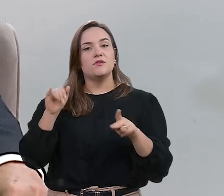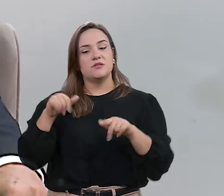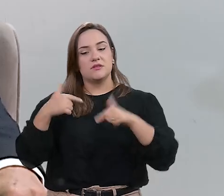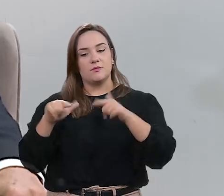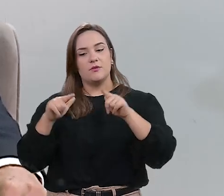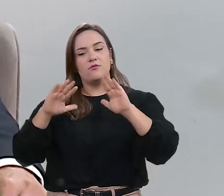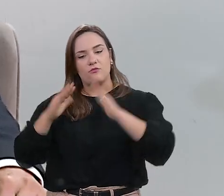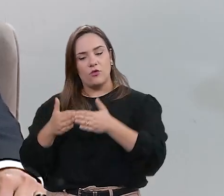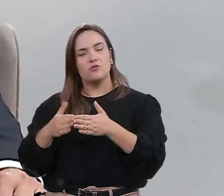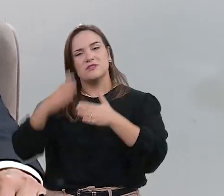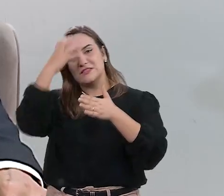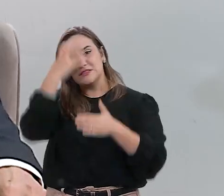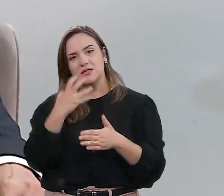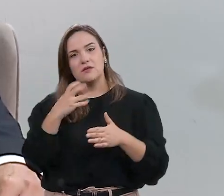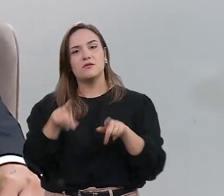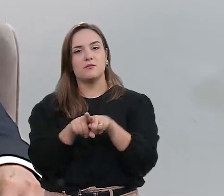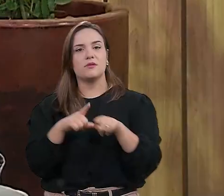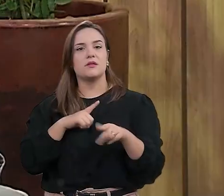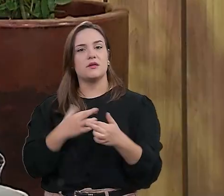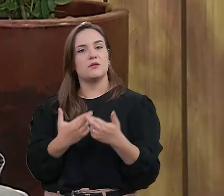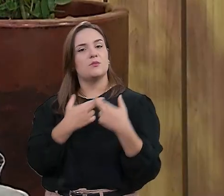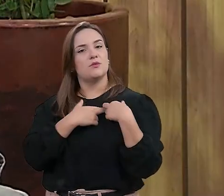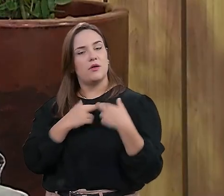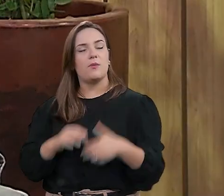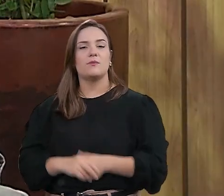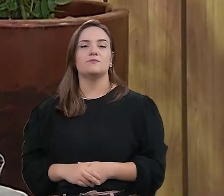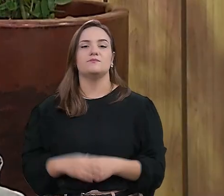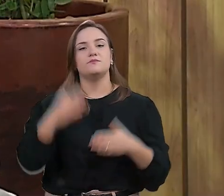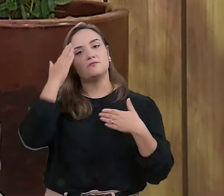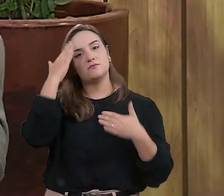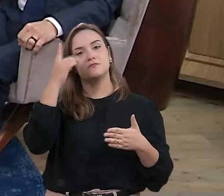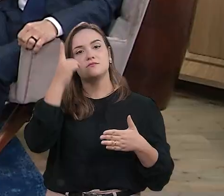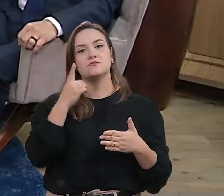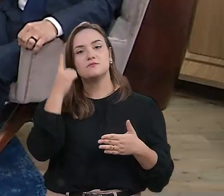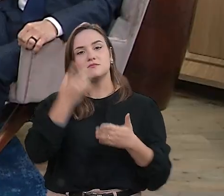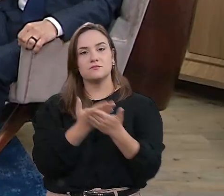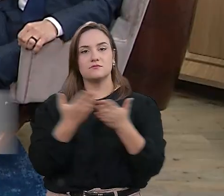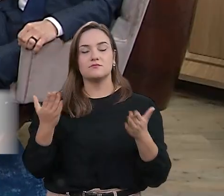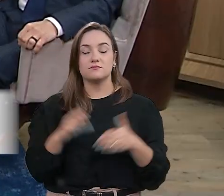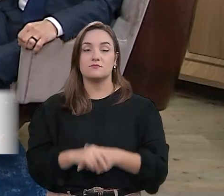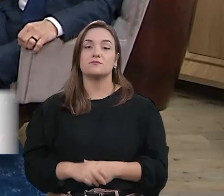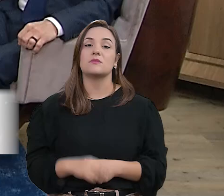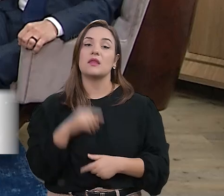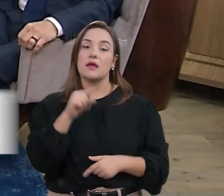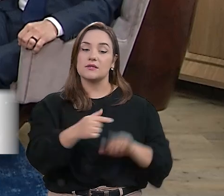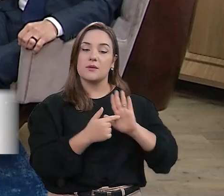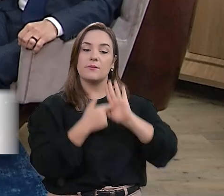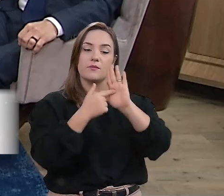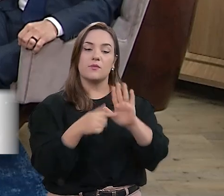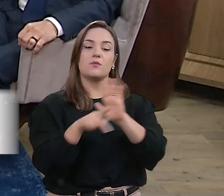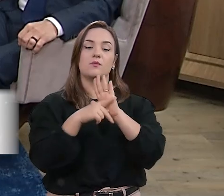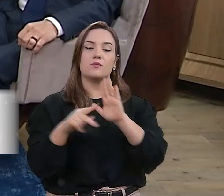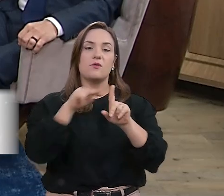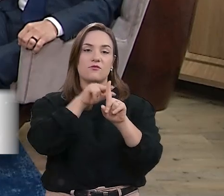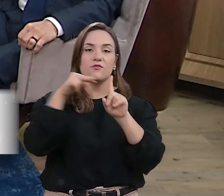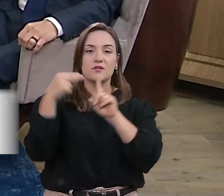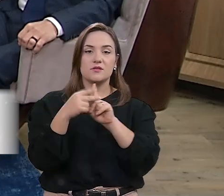trabalha com seriedade, com responsabilidade. Obrigado, deputado. Essa edição do programa Visão